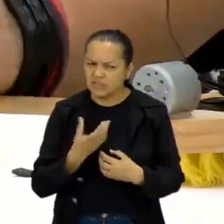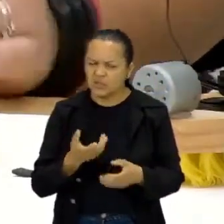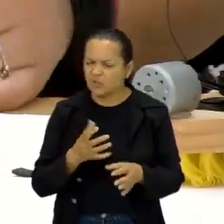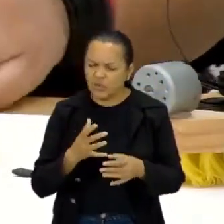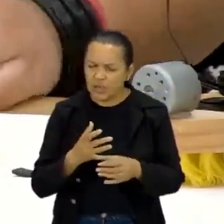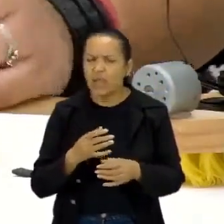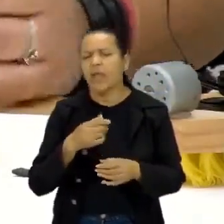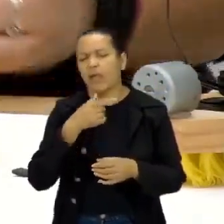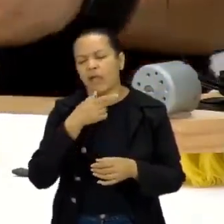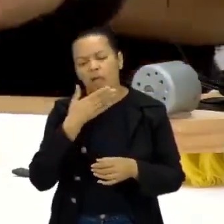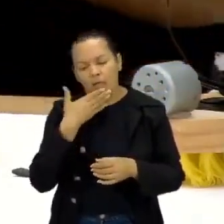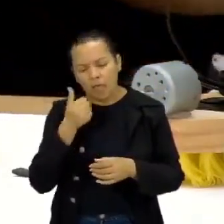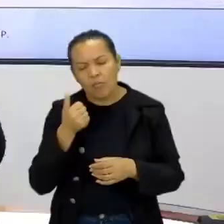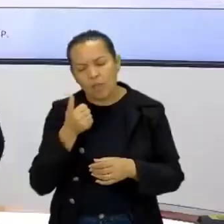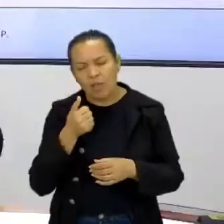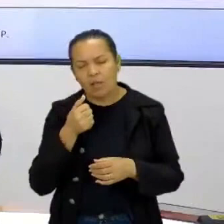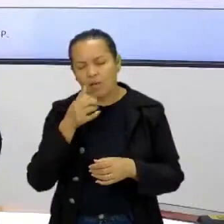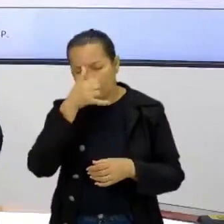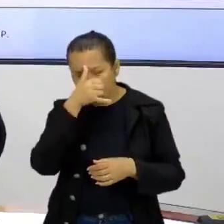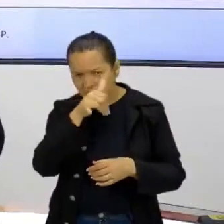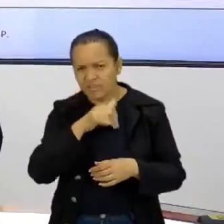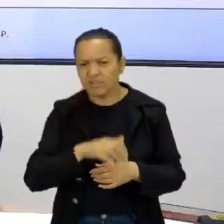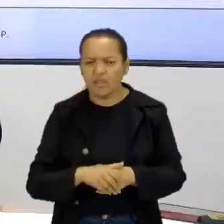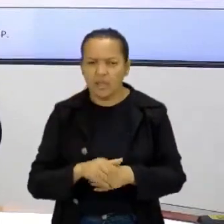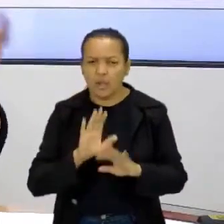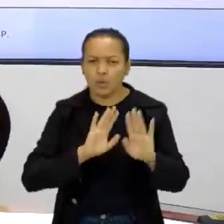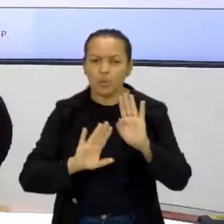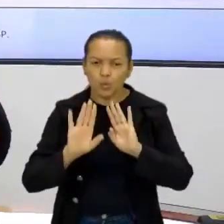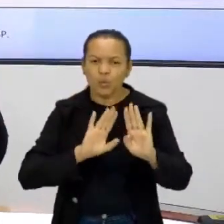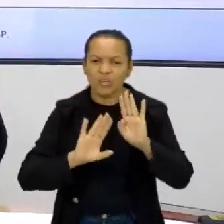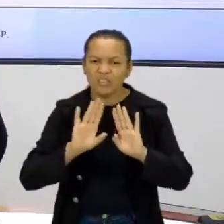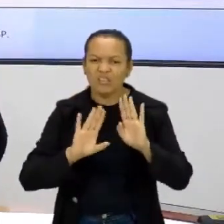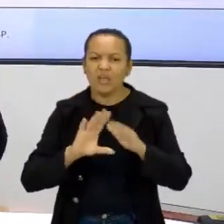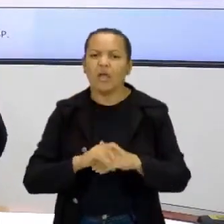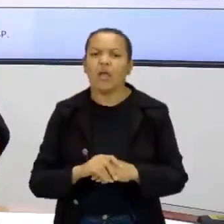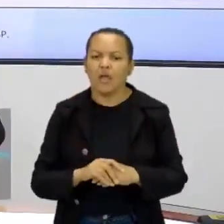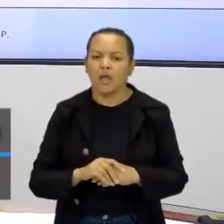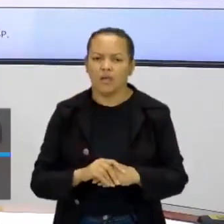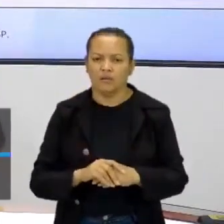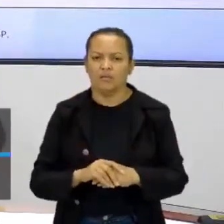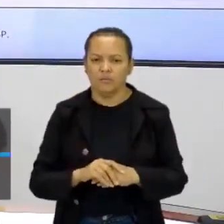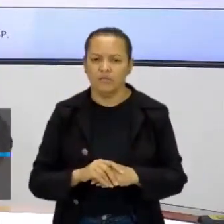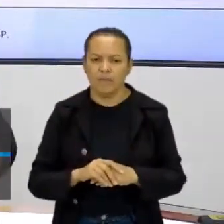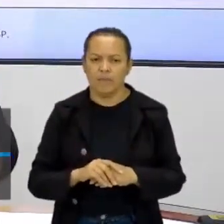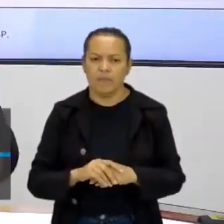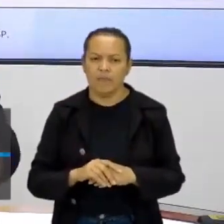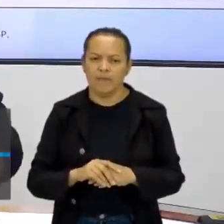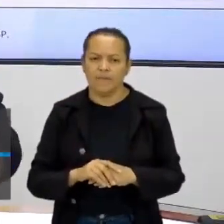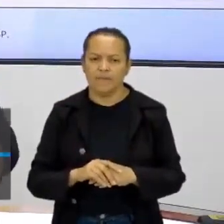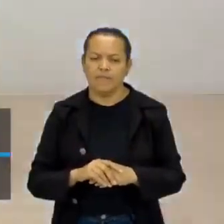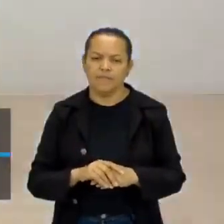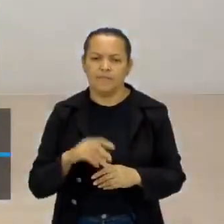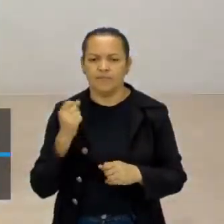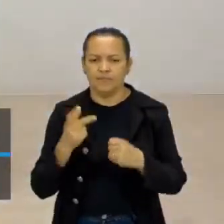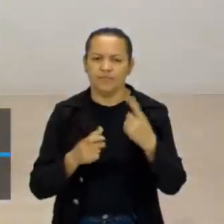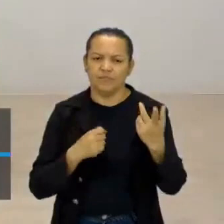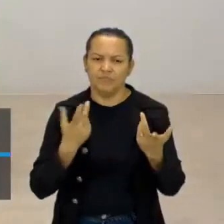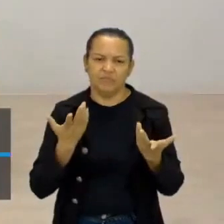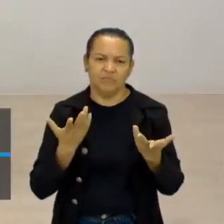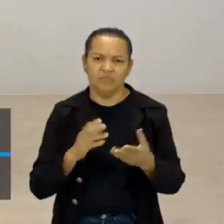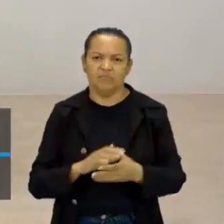você tomar essas precauções. Eu mesmo, às vezes, ligo a força geral pra tocar a lâmpada, porque, sim.